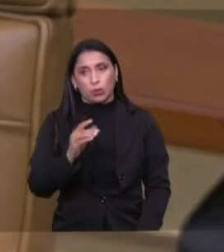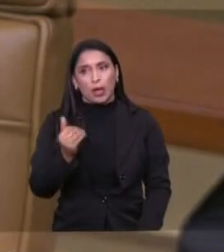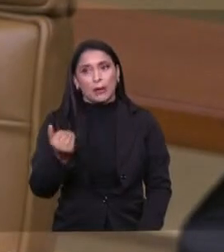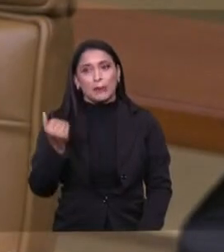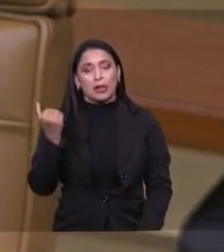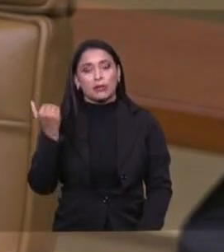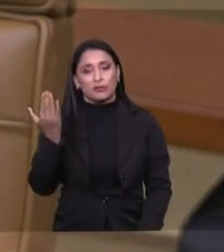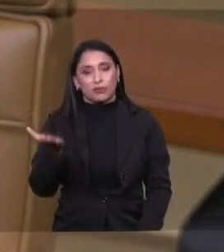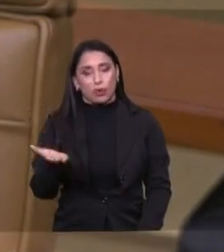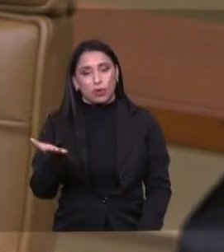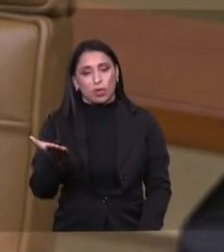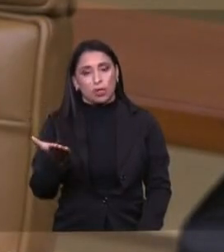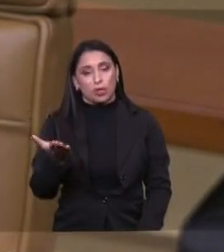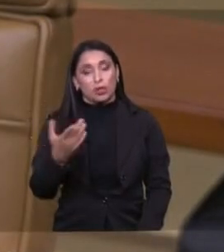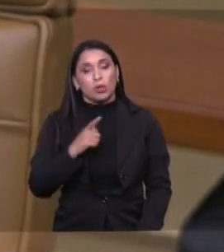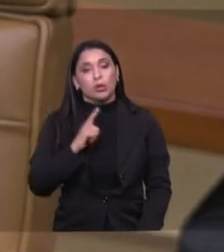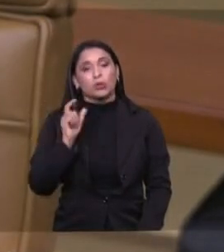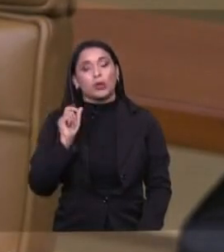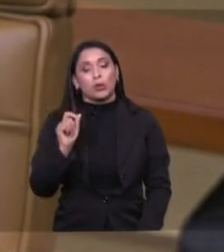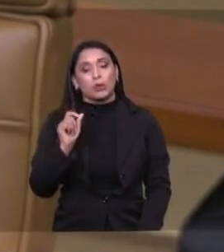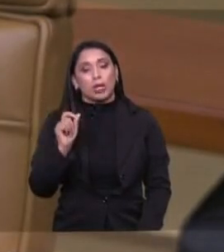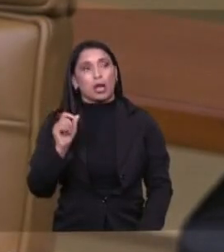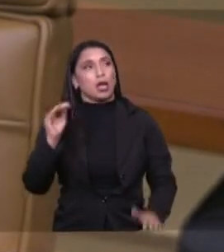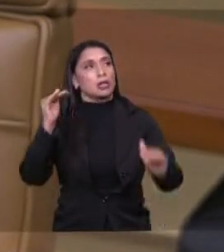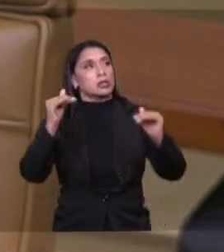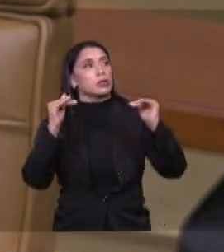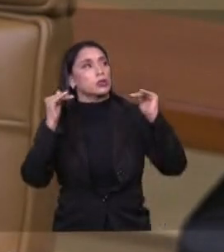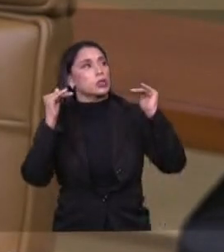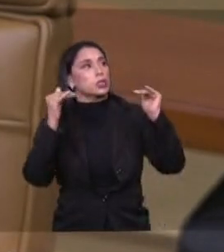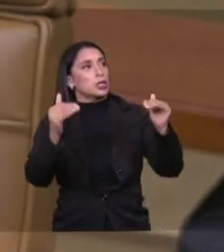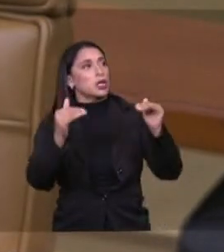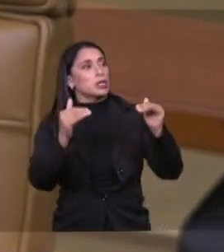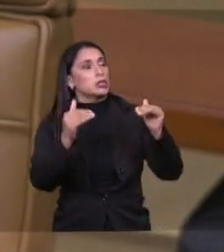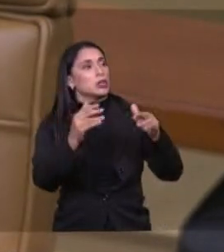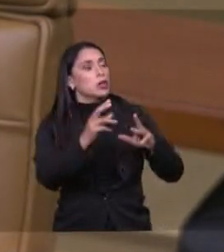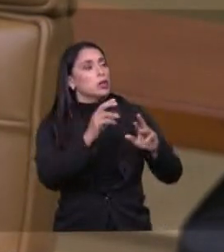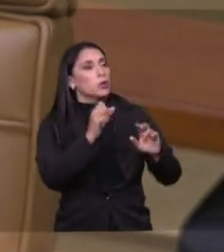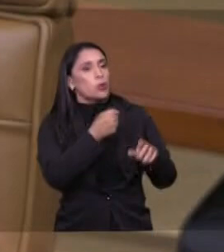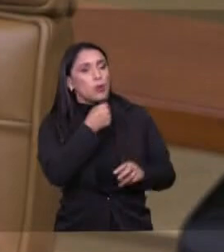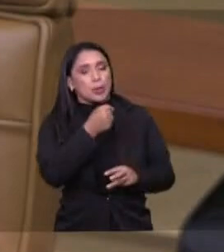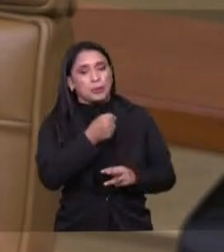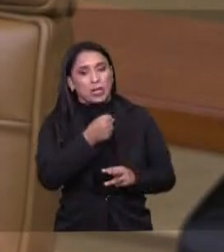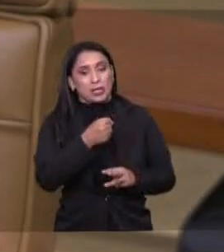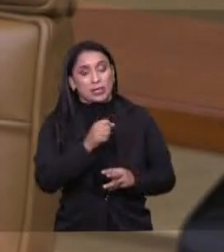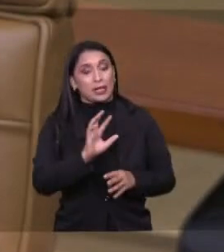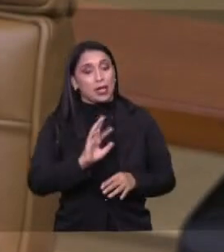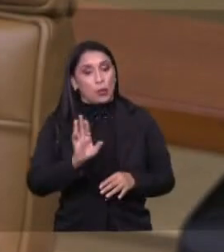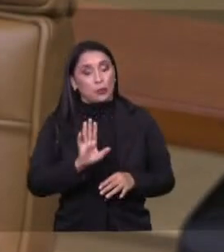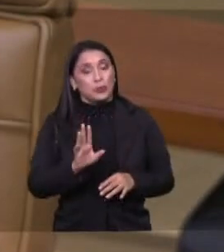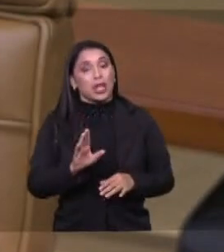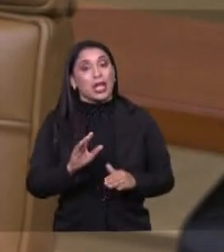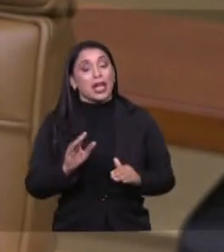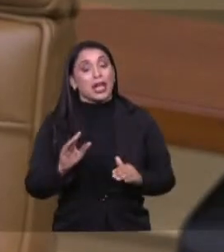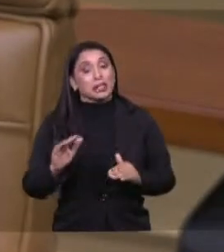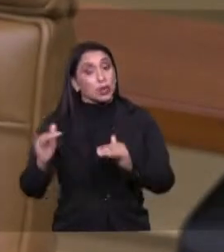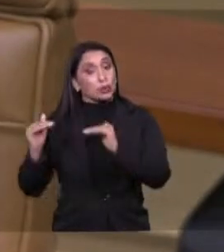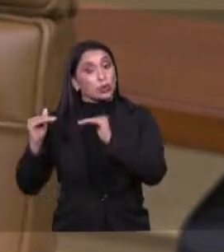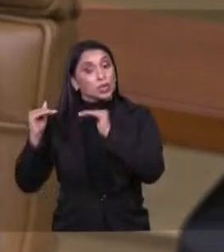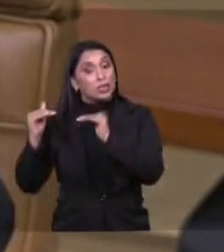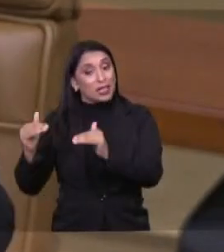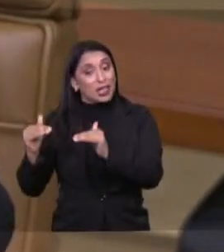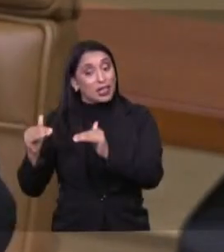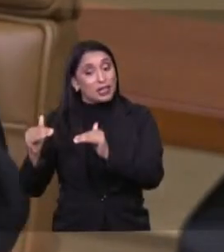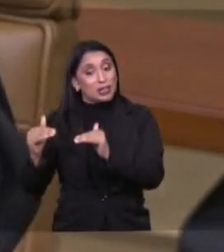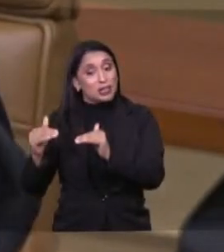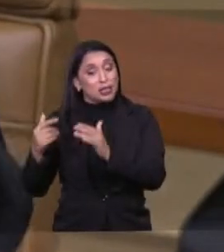fora. Não é a relação das autoridades com a imprensa. É a relação das autoridades com seus agentes.